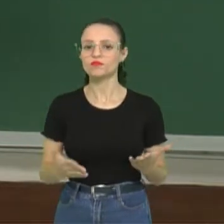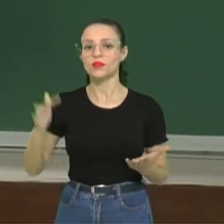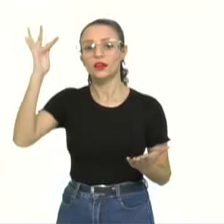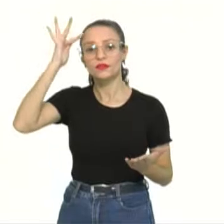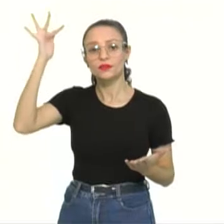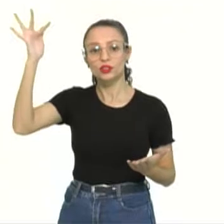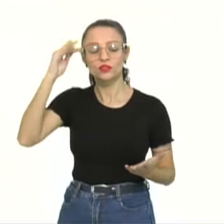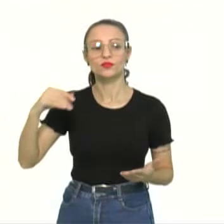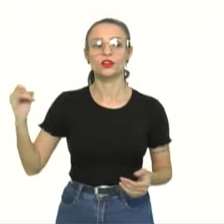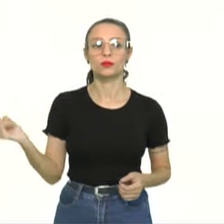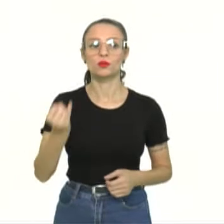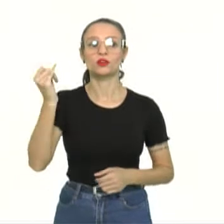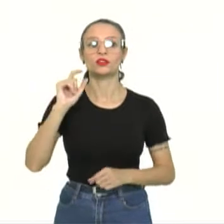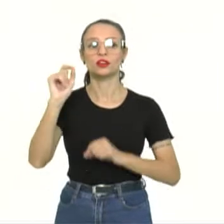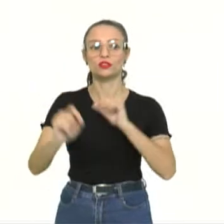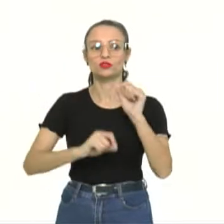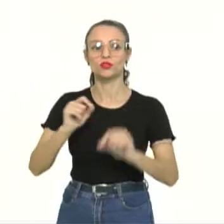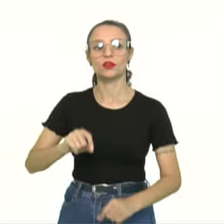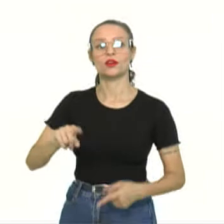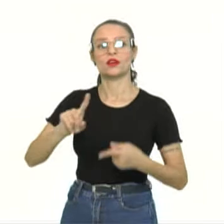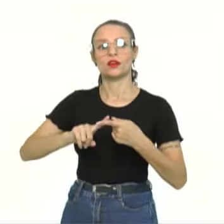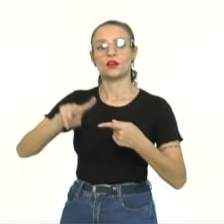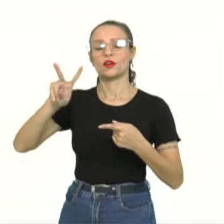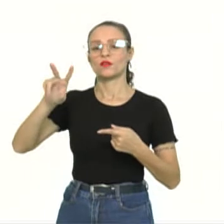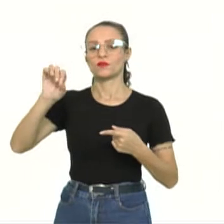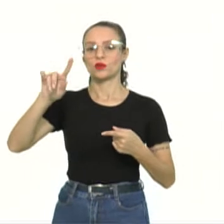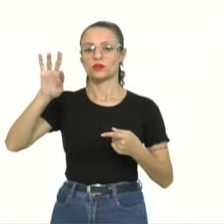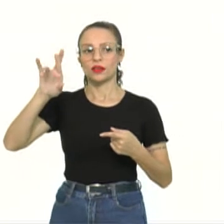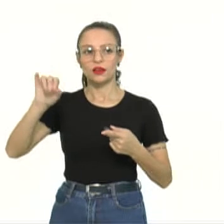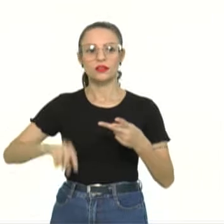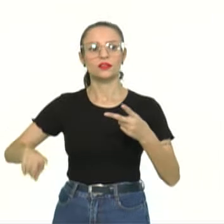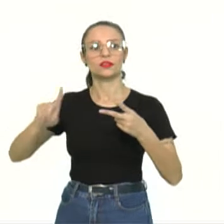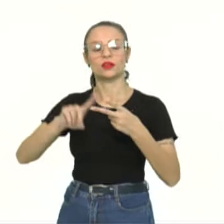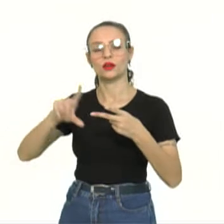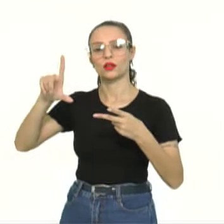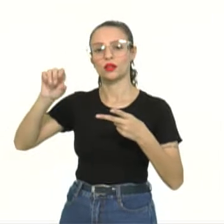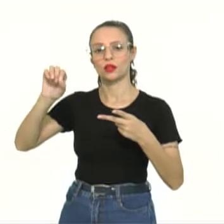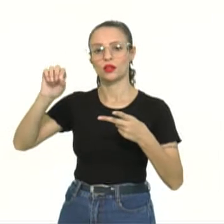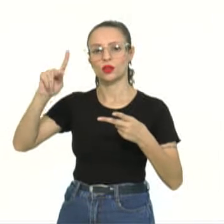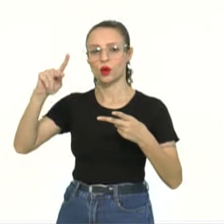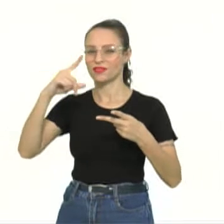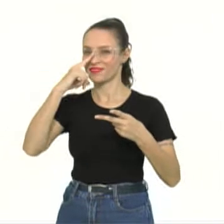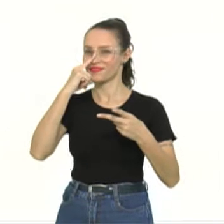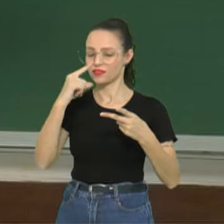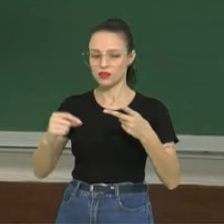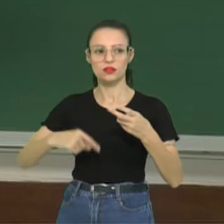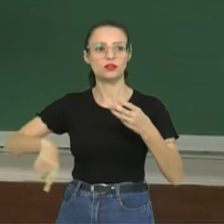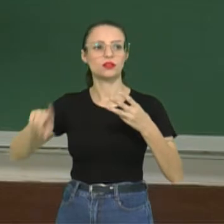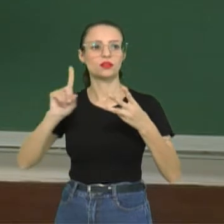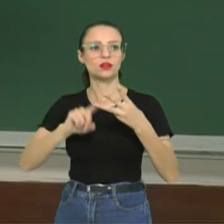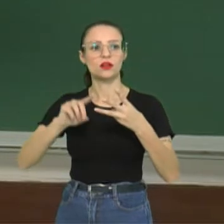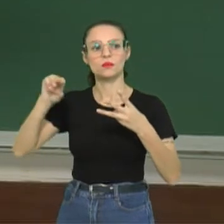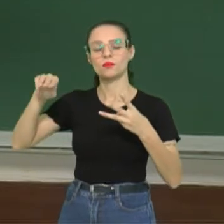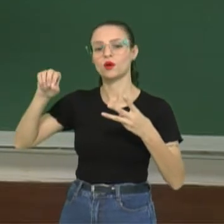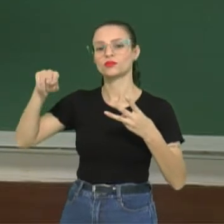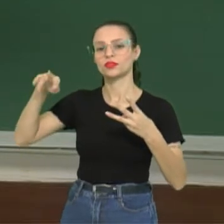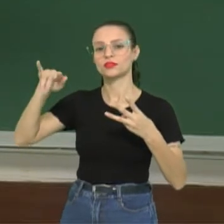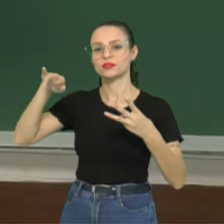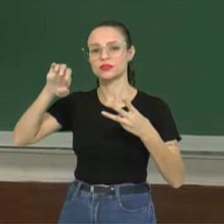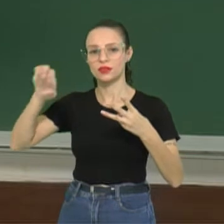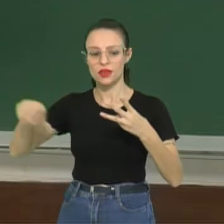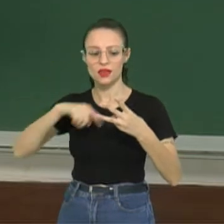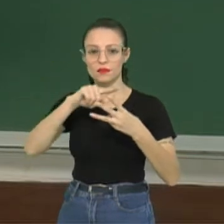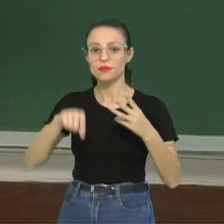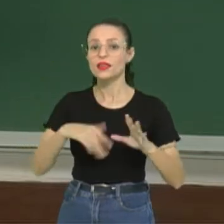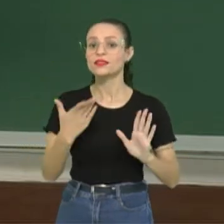filósofos importantes aí voltar Locke Montesquieu um movimento importante aí para os iluministas da Revolução